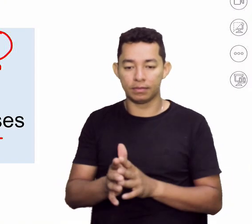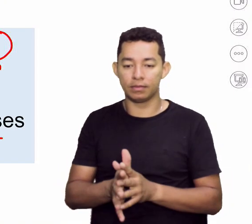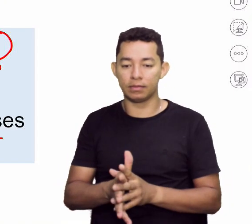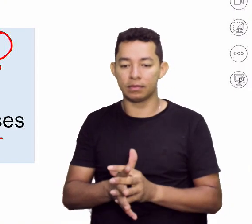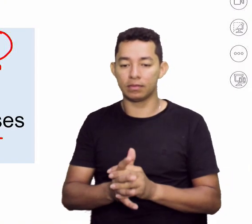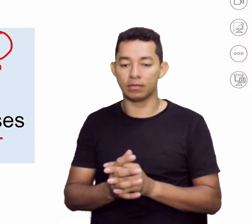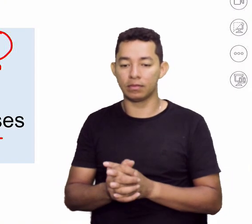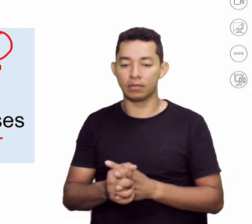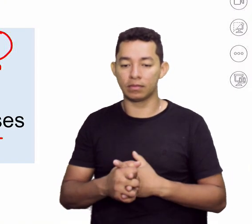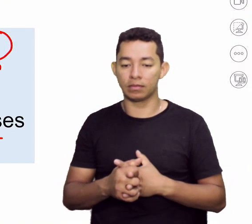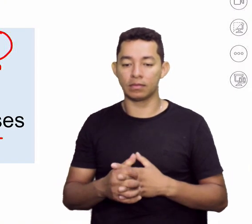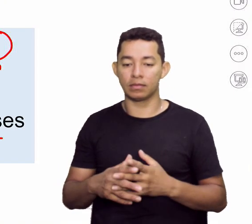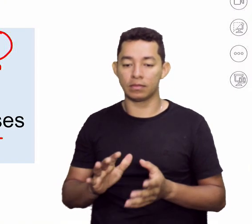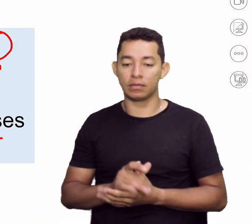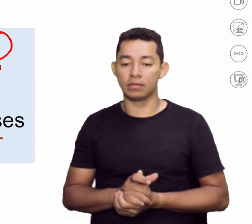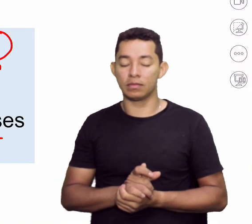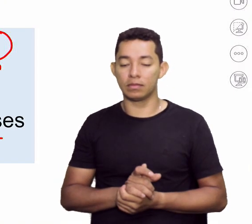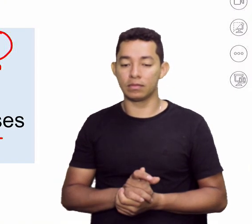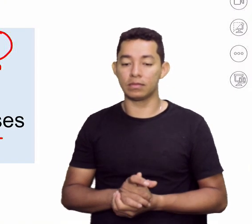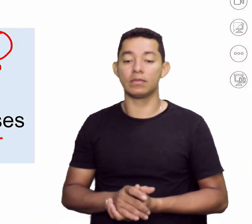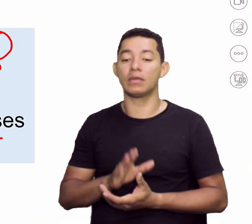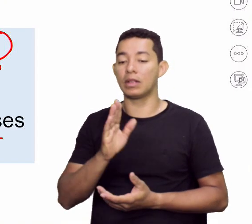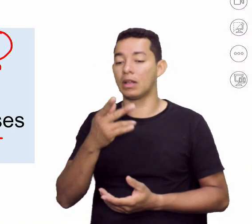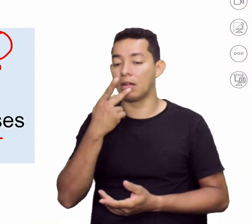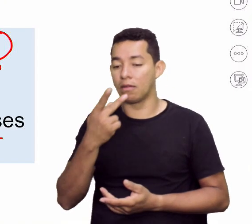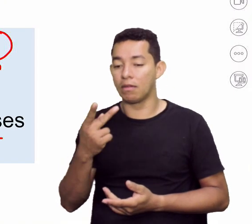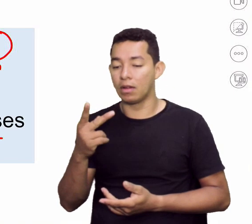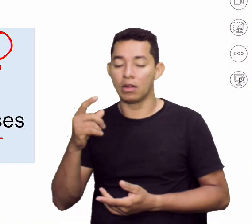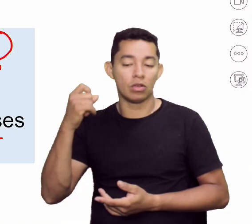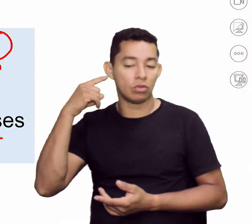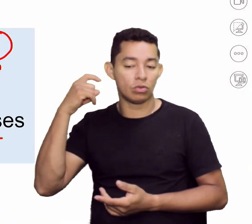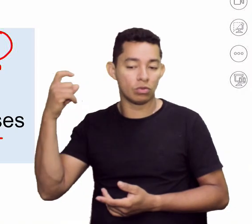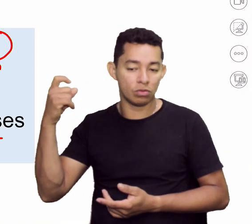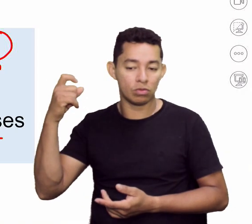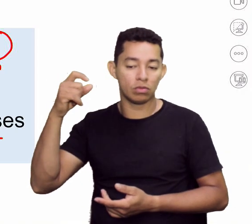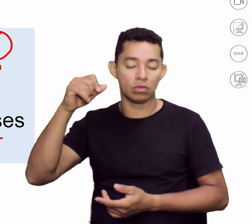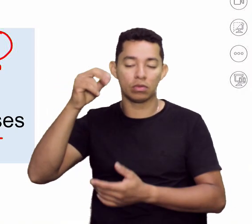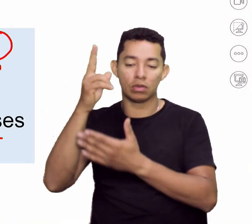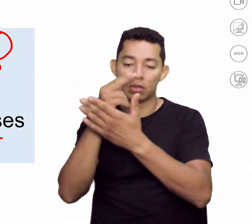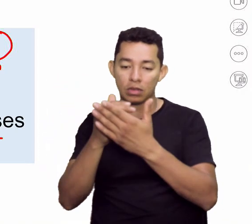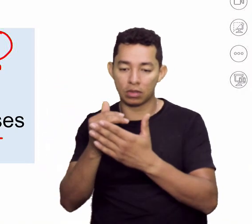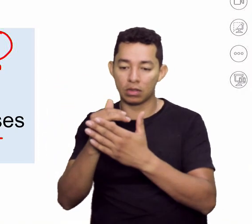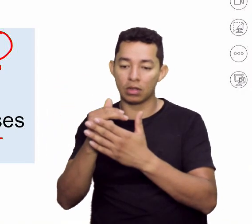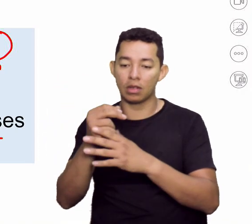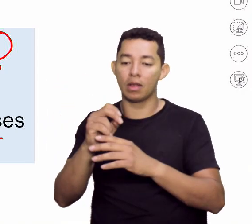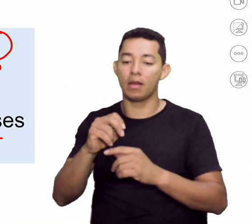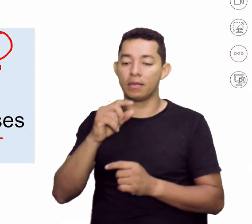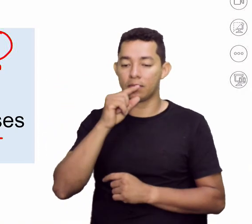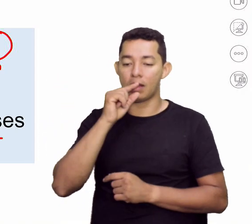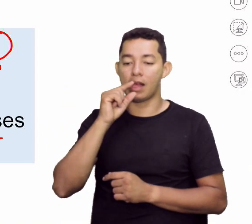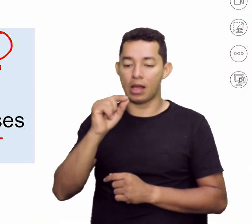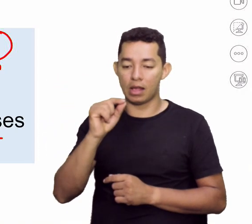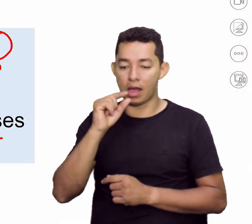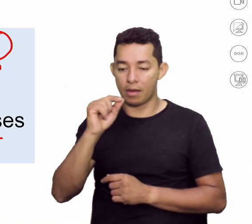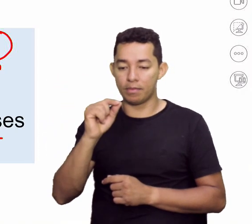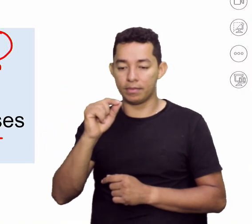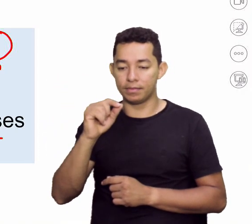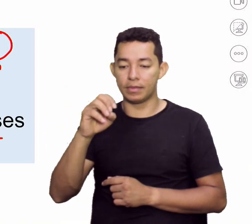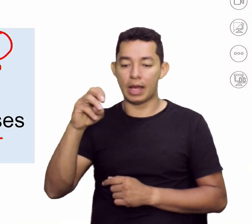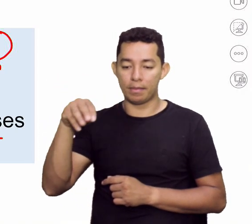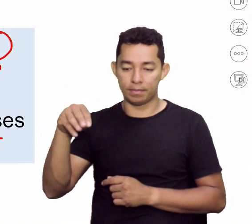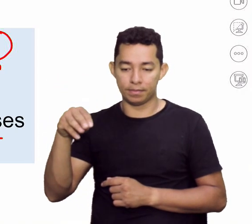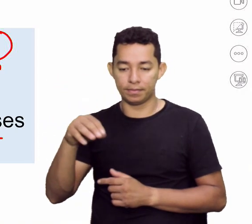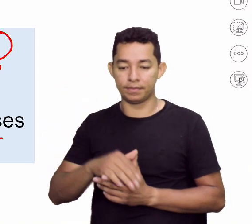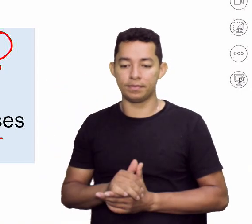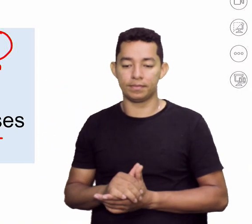M. E aí a gente já diz que o som desse desenho aí é M, né? E aí, combinado